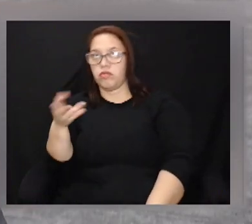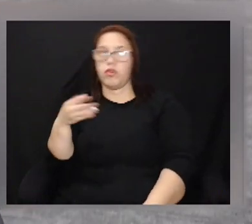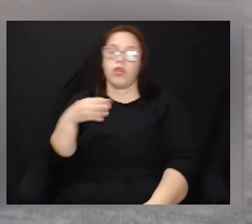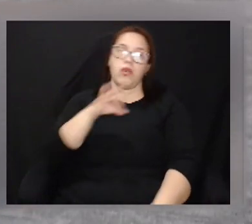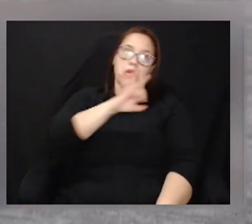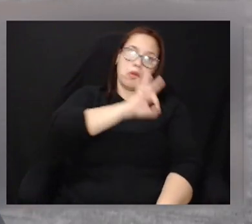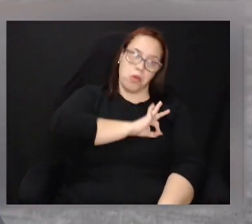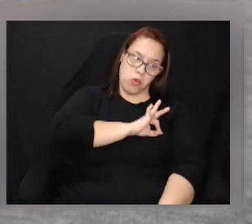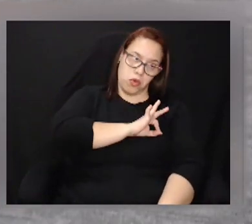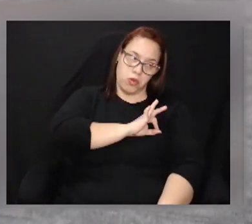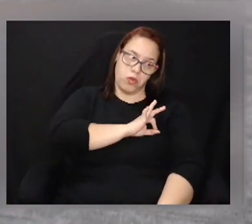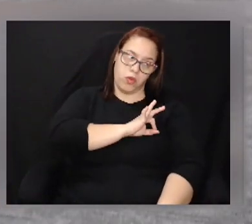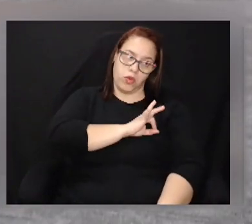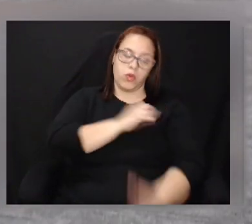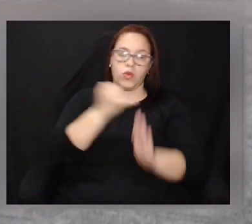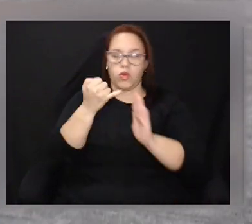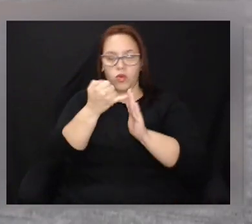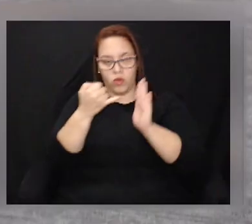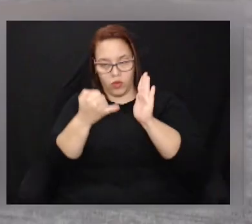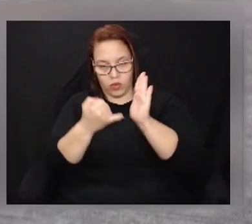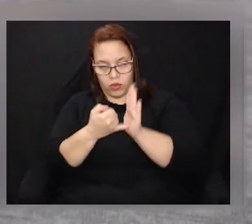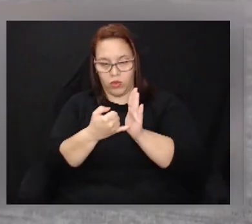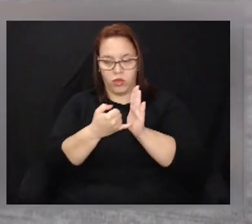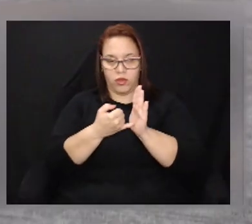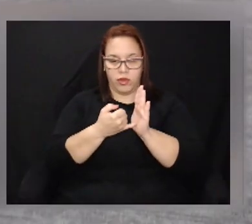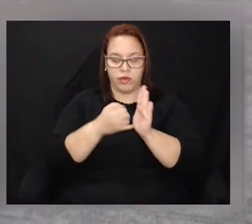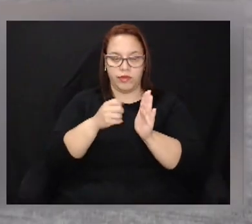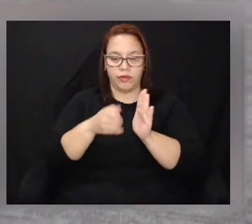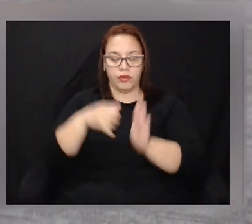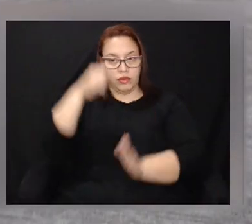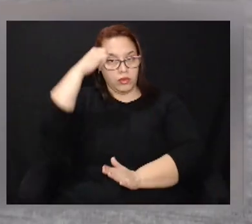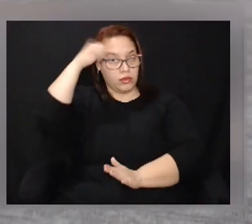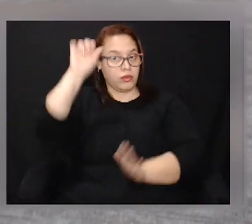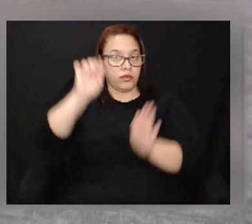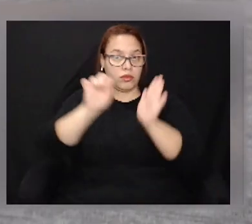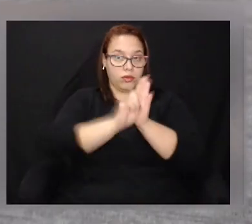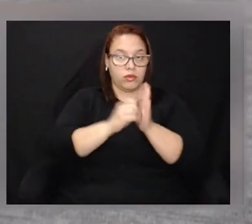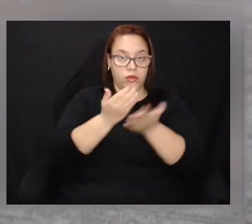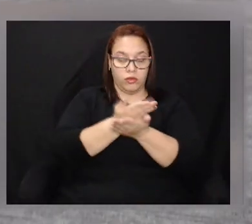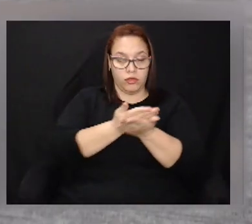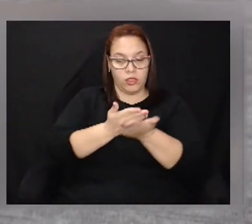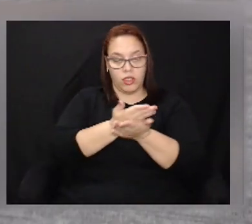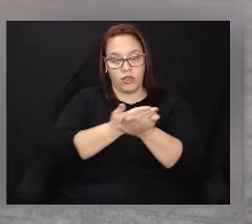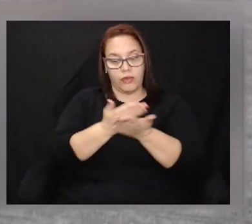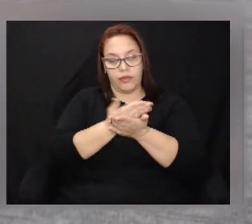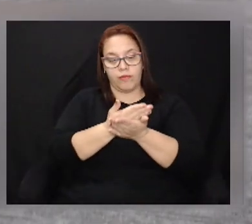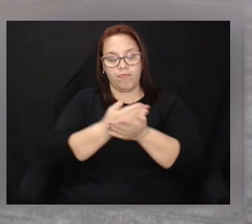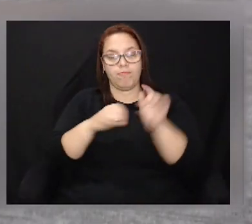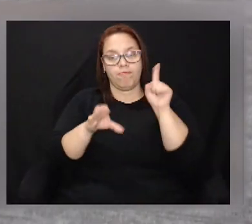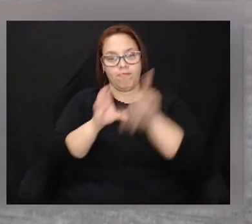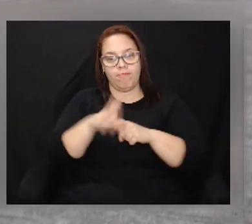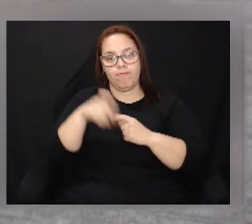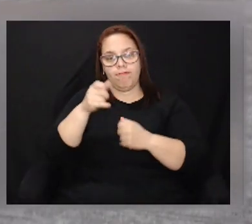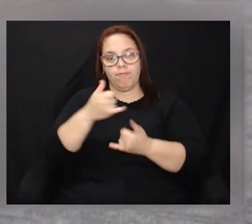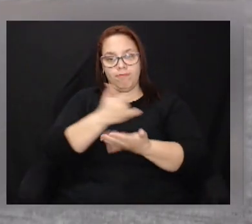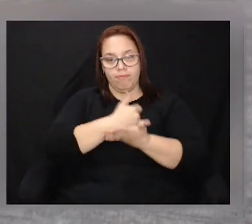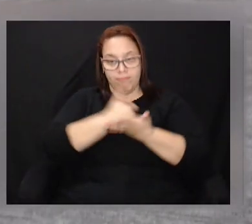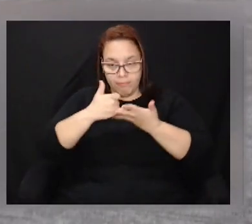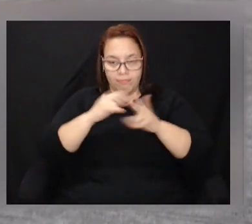de entidades que atuam na área de prevenção, tratamento da dependência química, E é